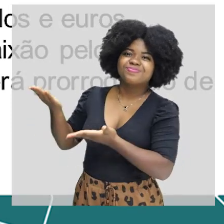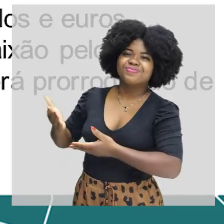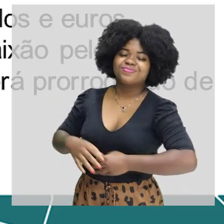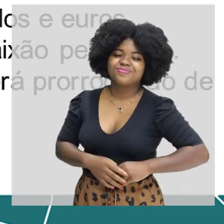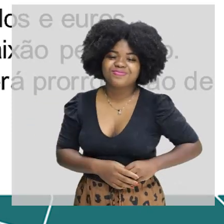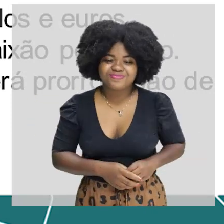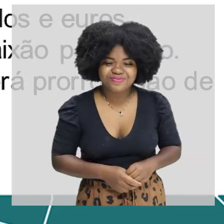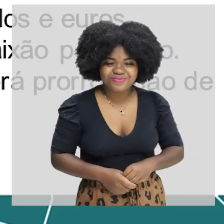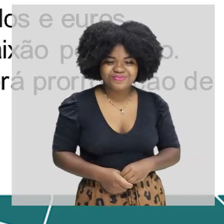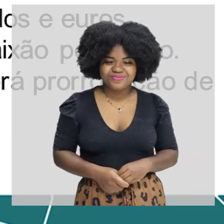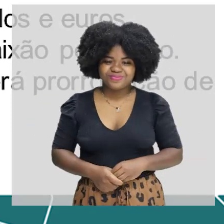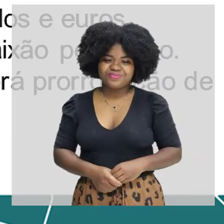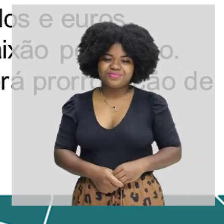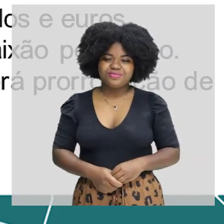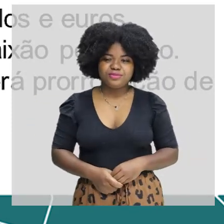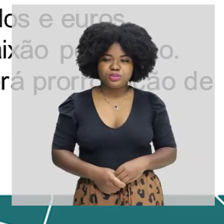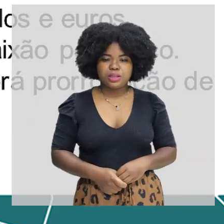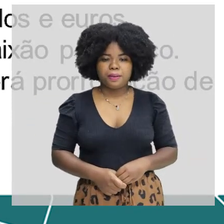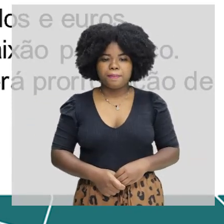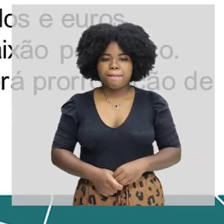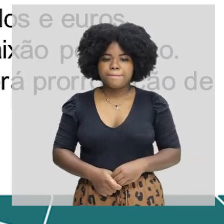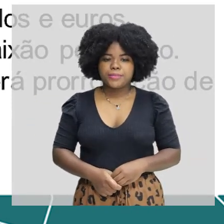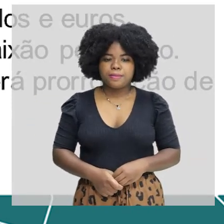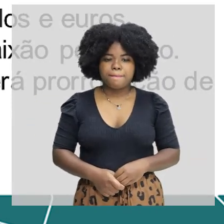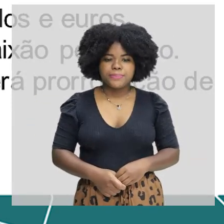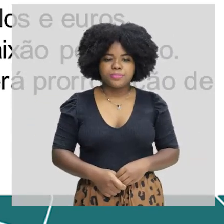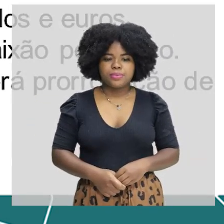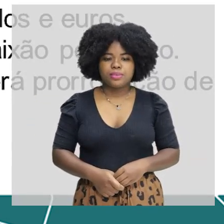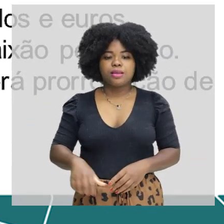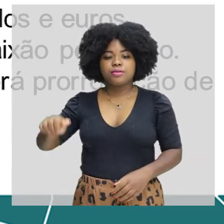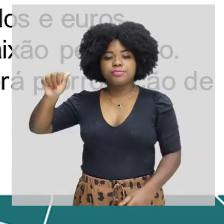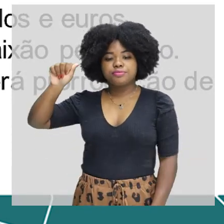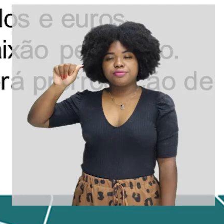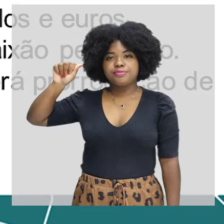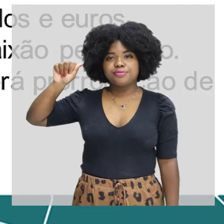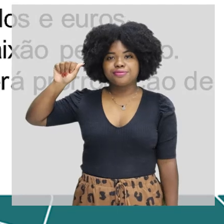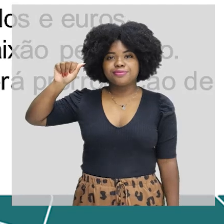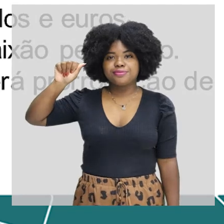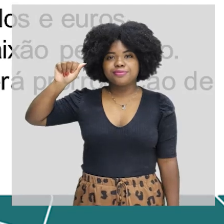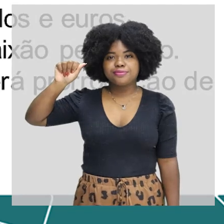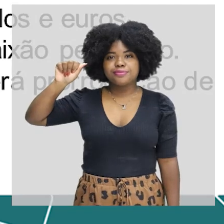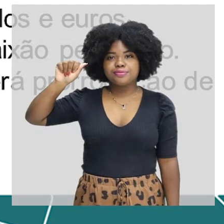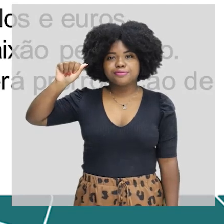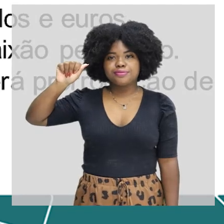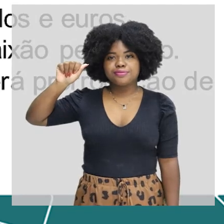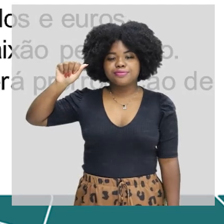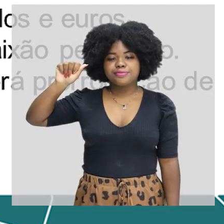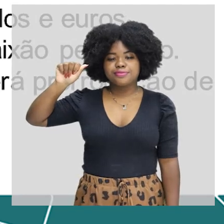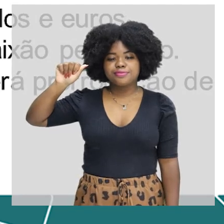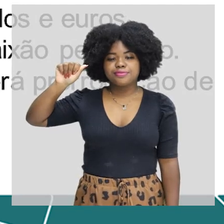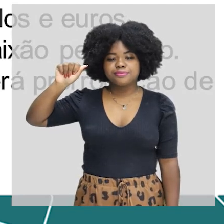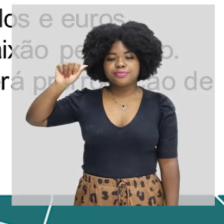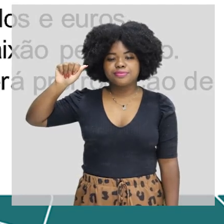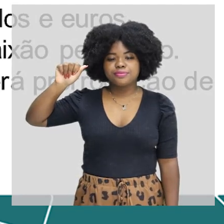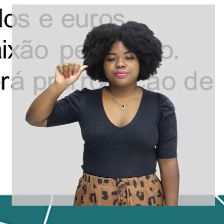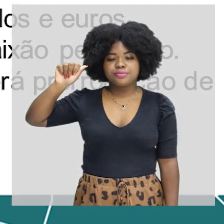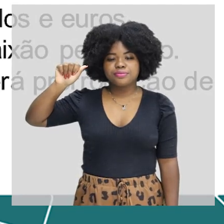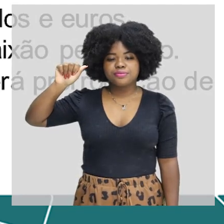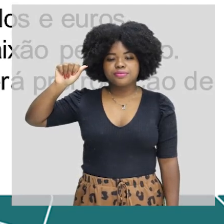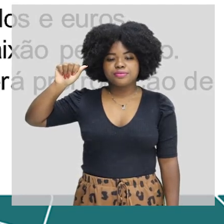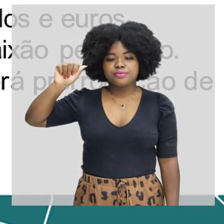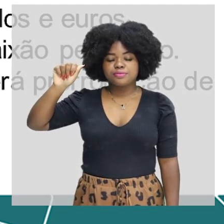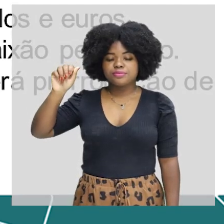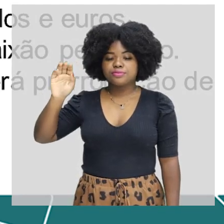alternativa em que a regência verbal está de acordo com a norma culta. As crianças, obviamente, preferem mais doces do que legumes e